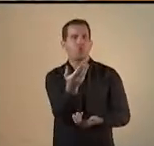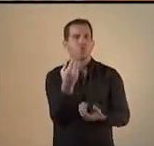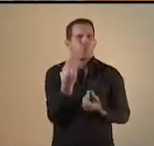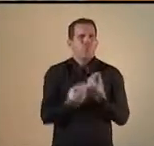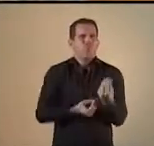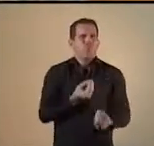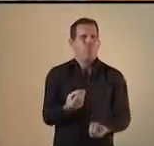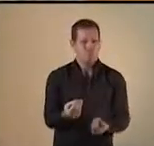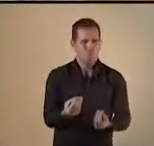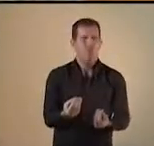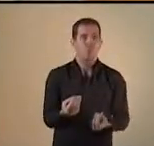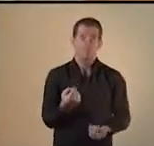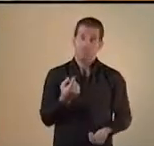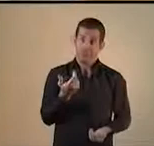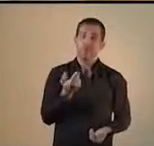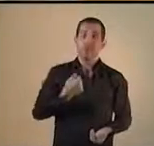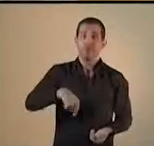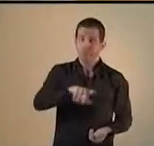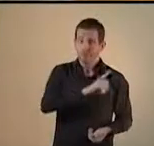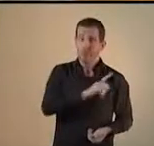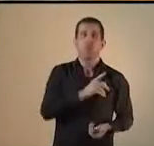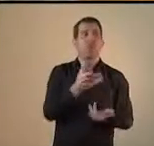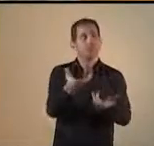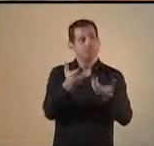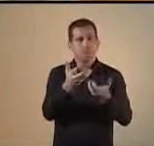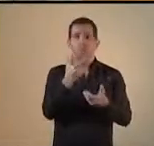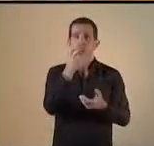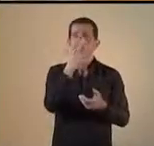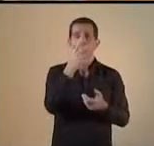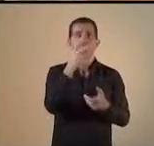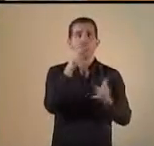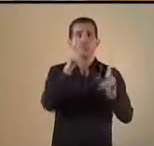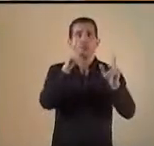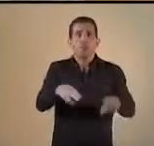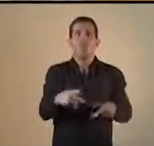nós queremos, né, é um retrocesso realmente,